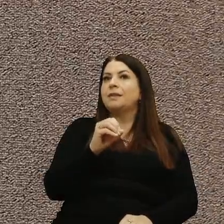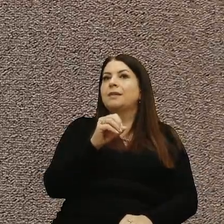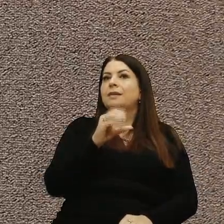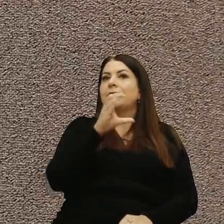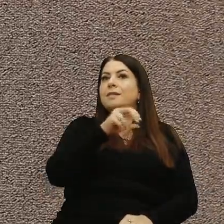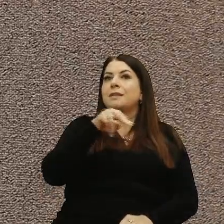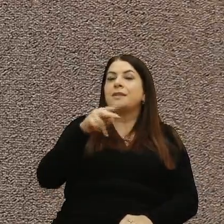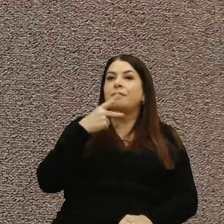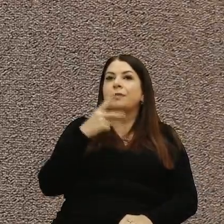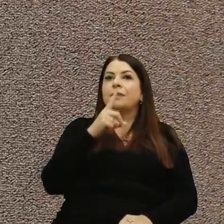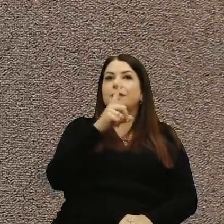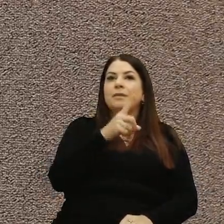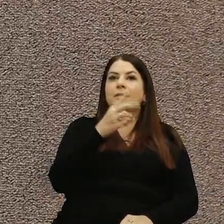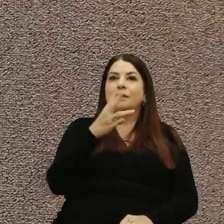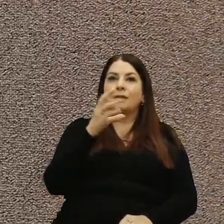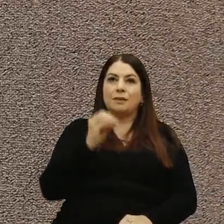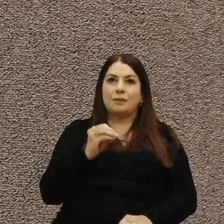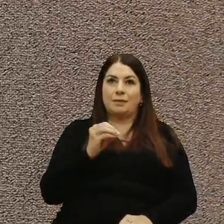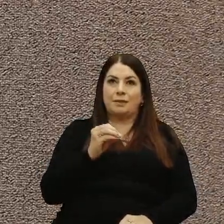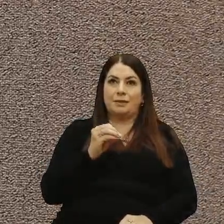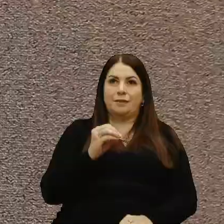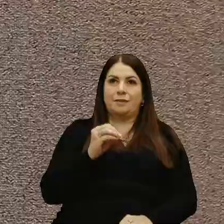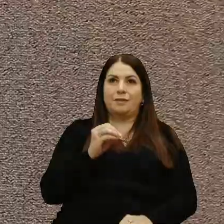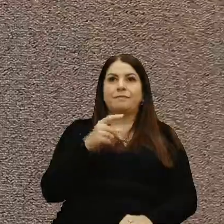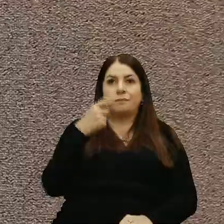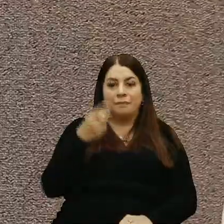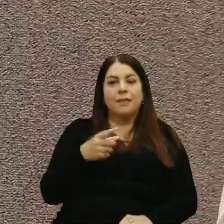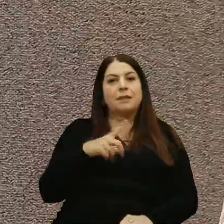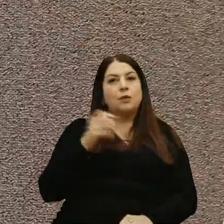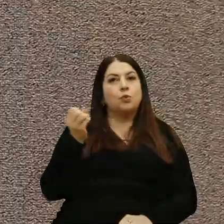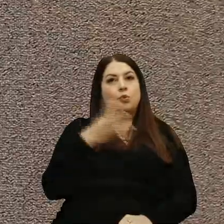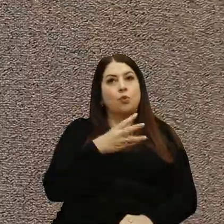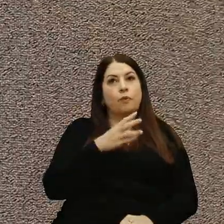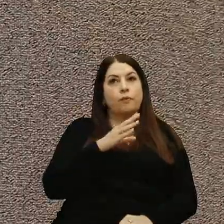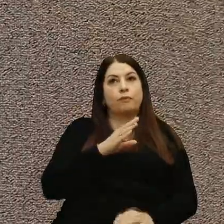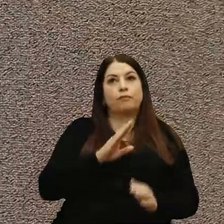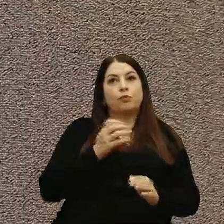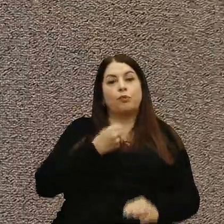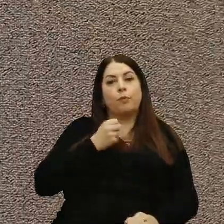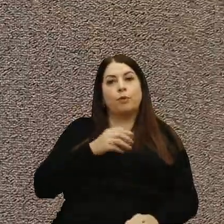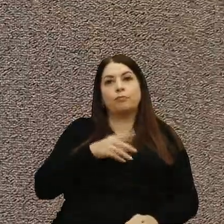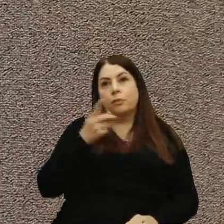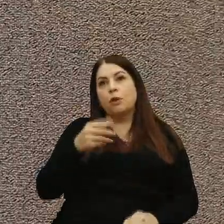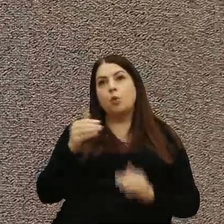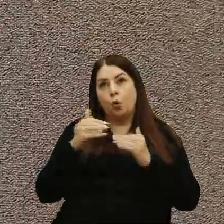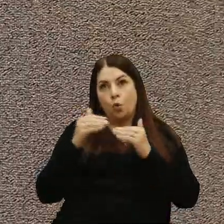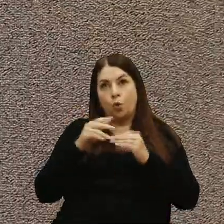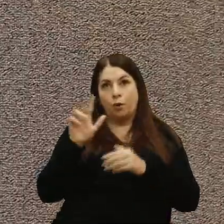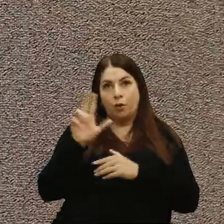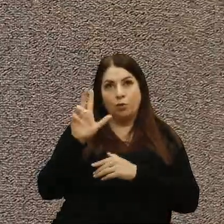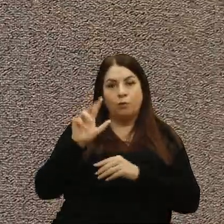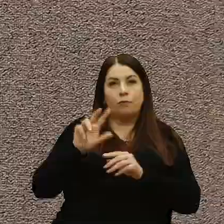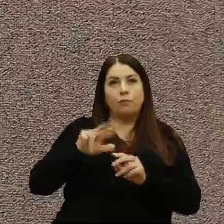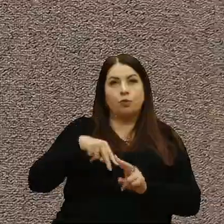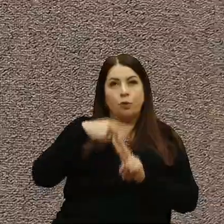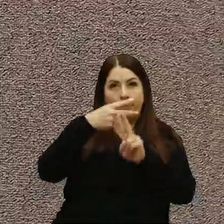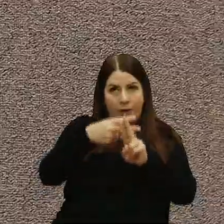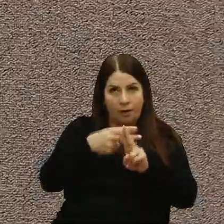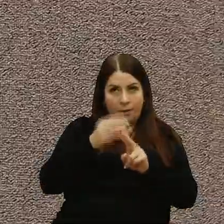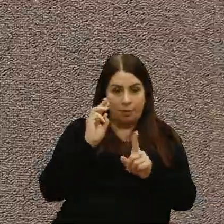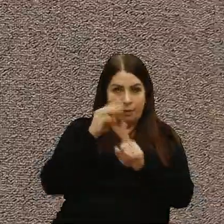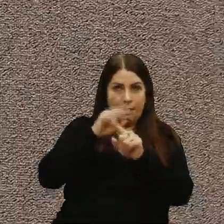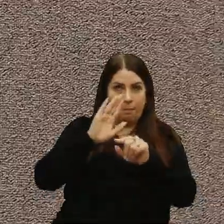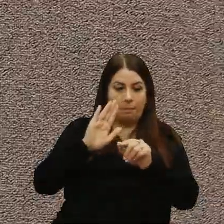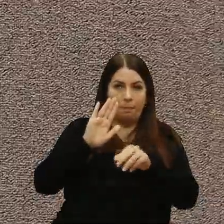CNN está falando em 130, diz Defensoria. Então temos um novo recorde. Aí eu concordo com a Dilma, vamos dobrar a meta. Quanto mais